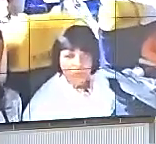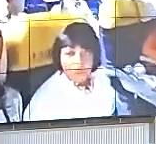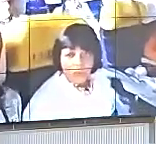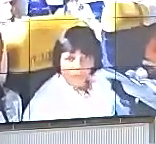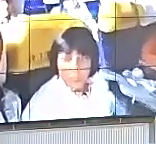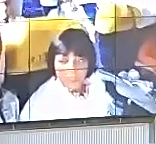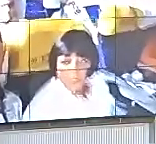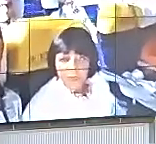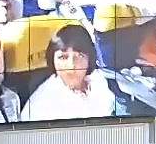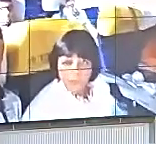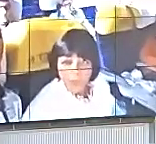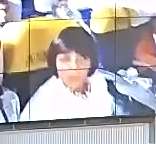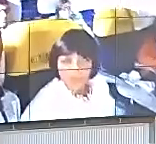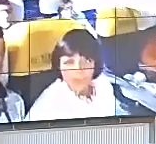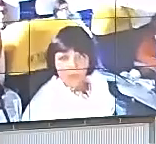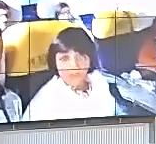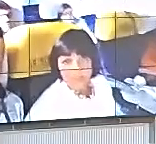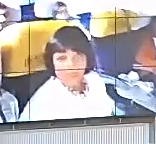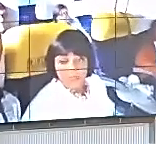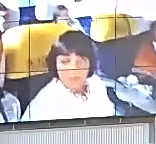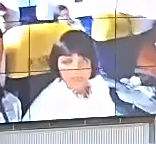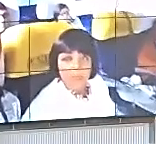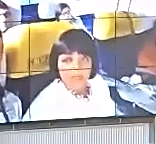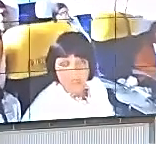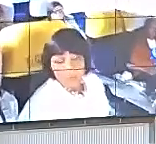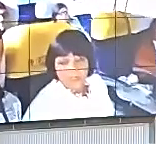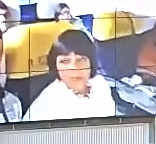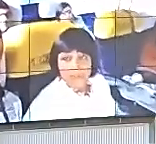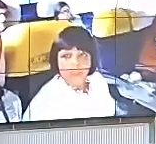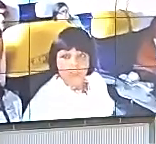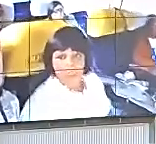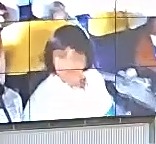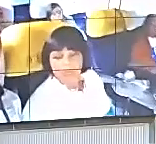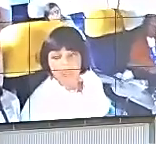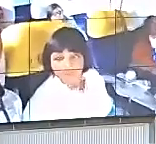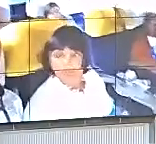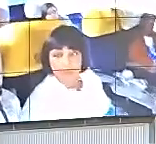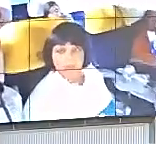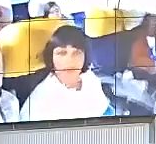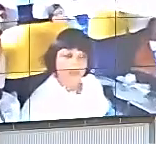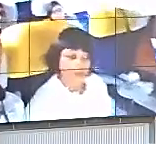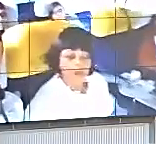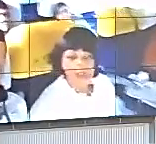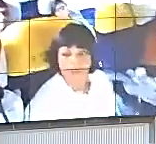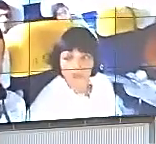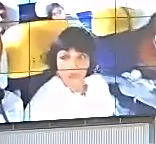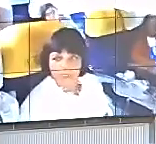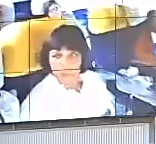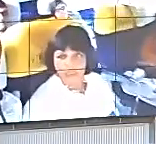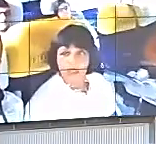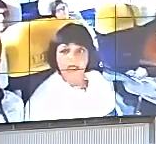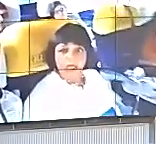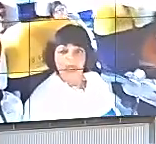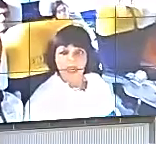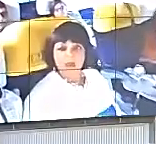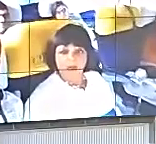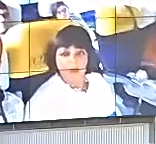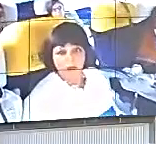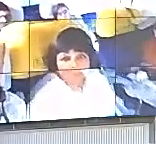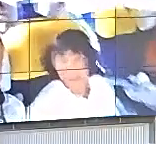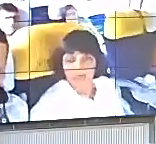noss pessas con deficiência temos os nossos próprios acessos né sem ser preciso de depender de outras pessoas como nós tivemos aqui